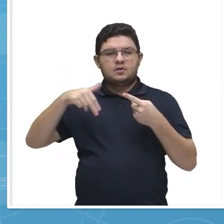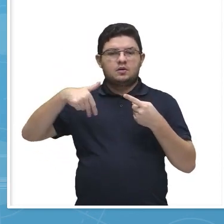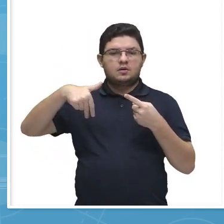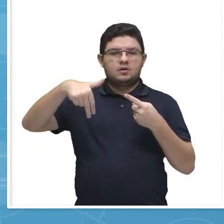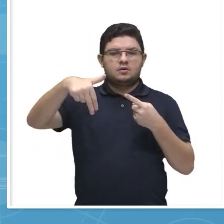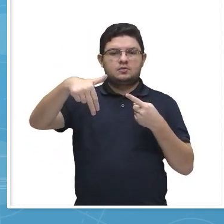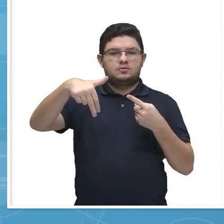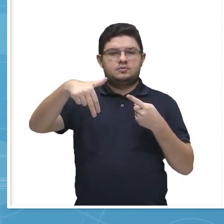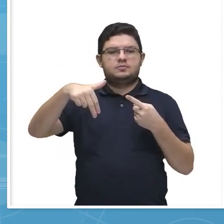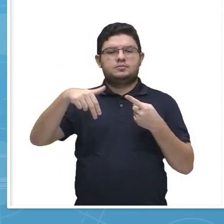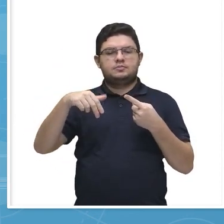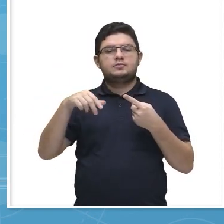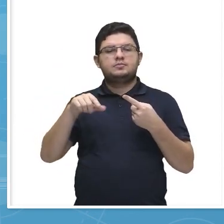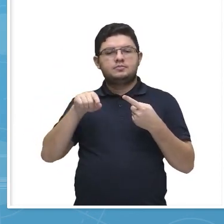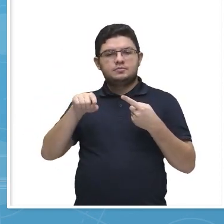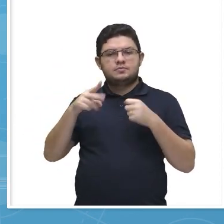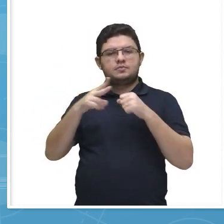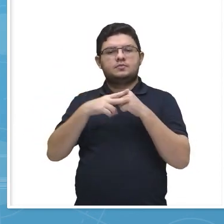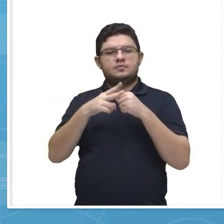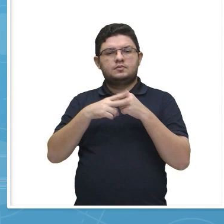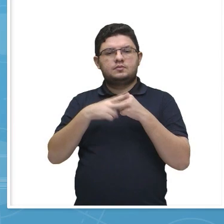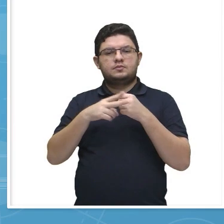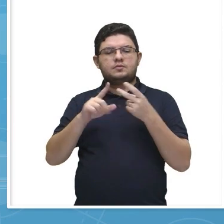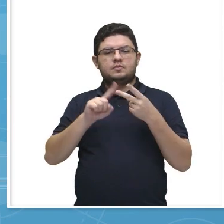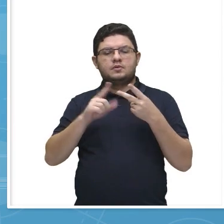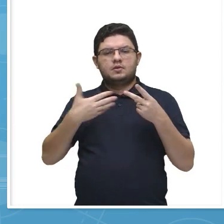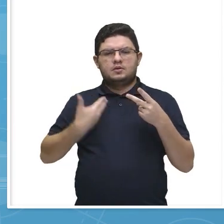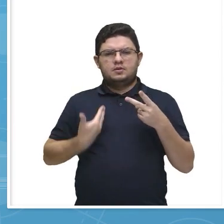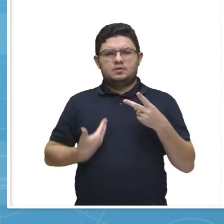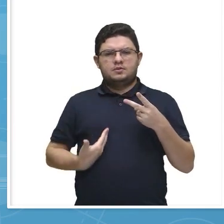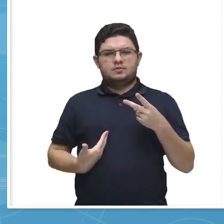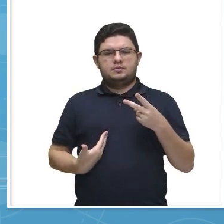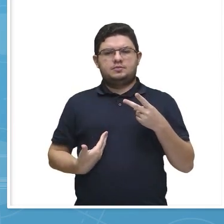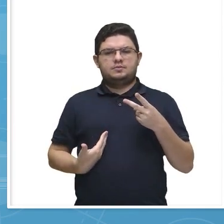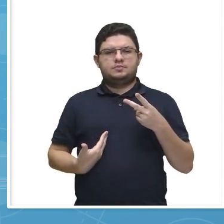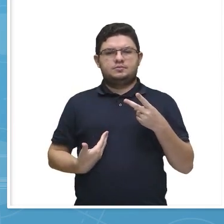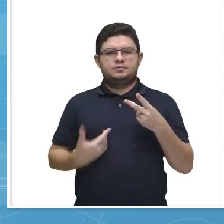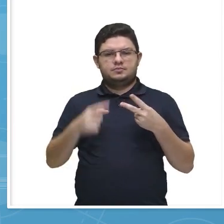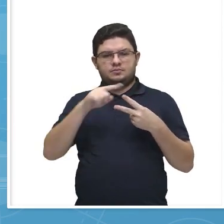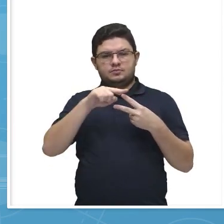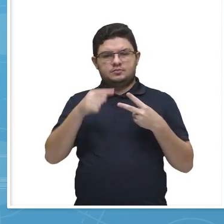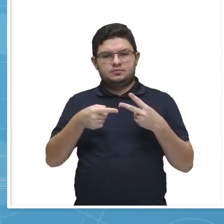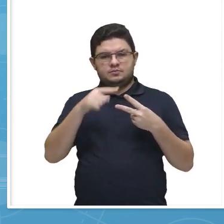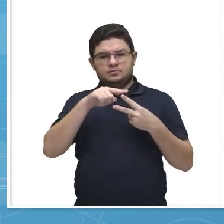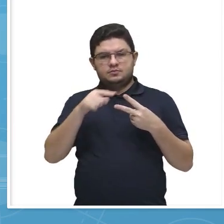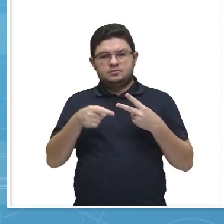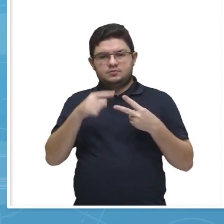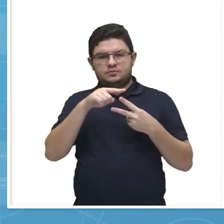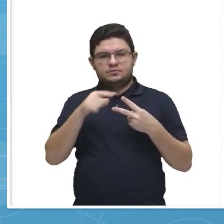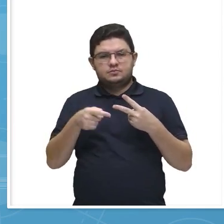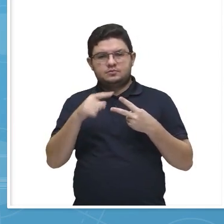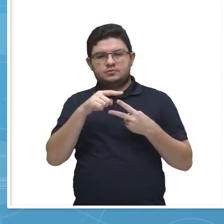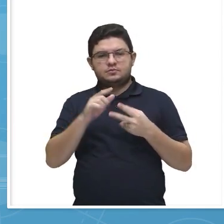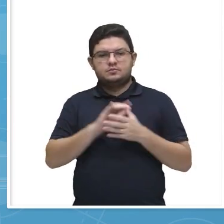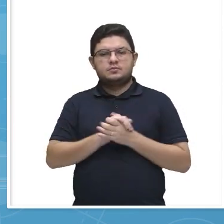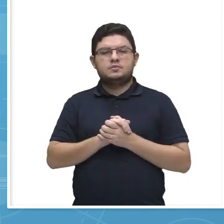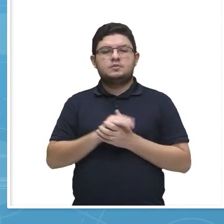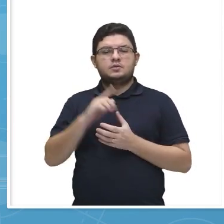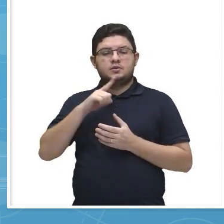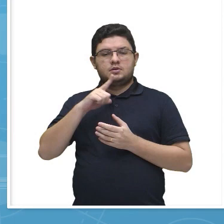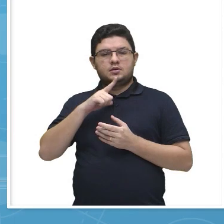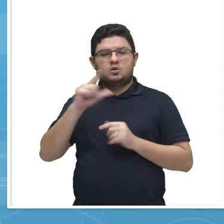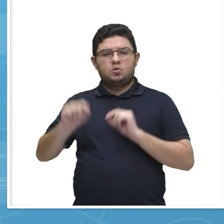certo? É importante. E cansados, que é um predicativo do sujeito. então eu tenho um predicado